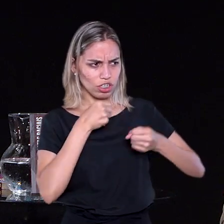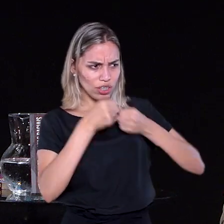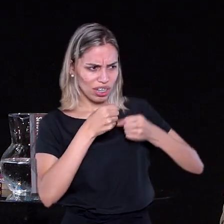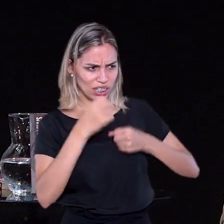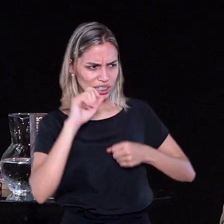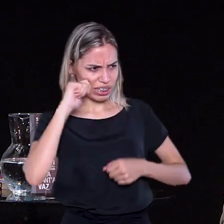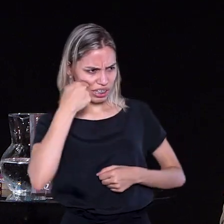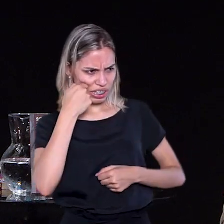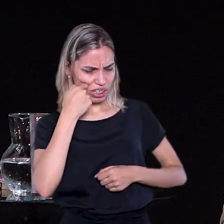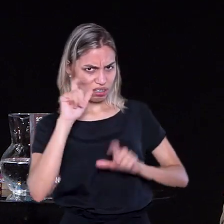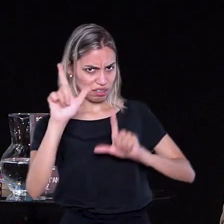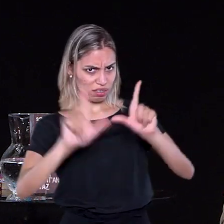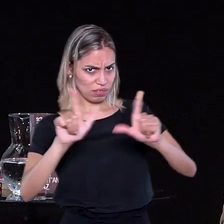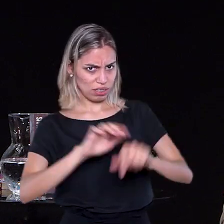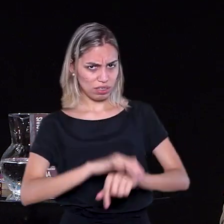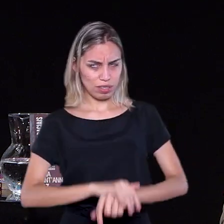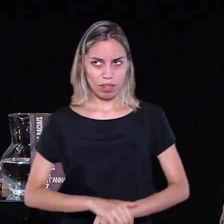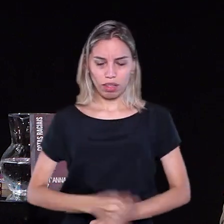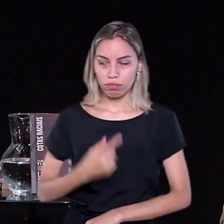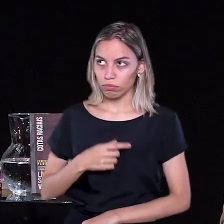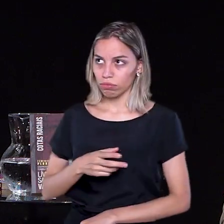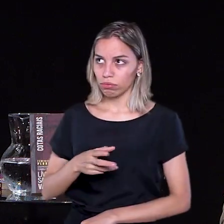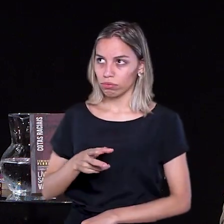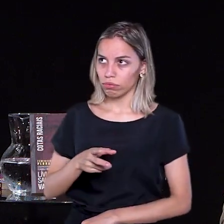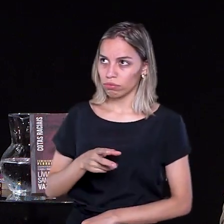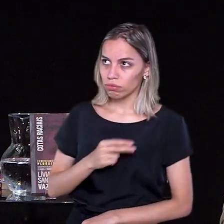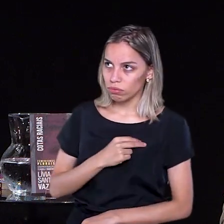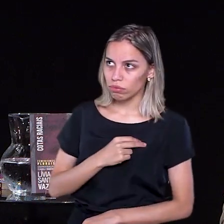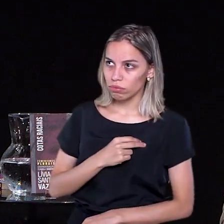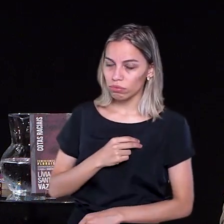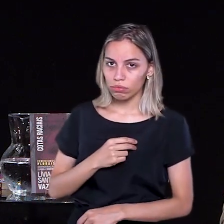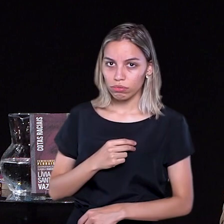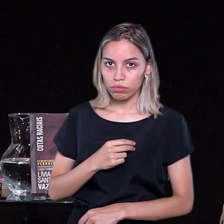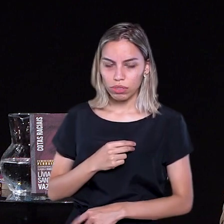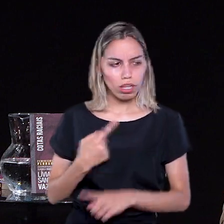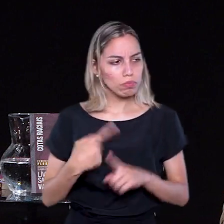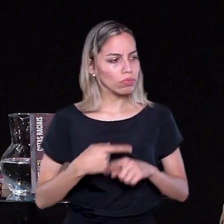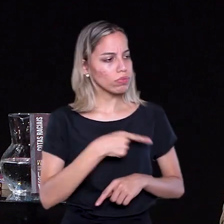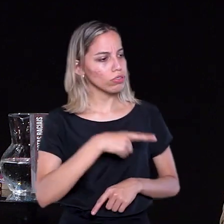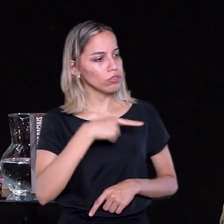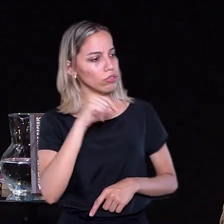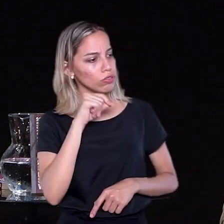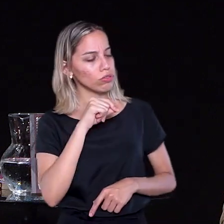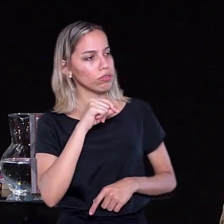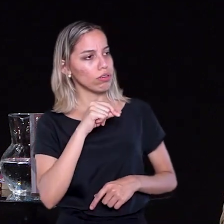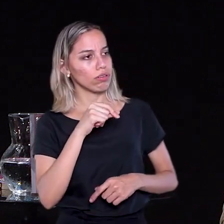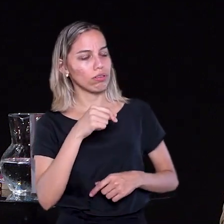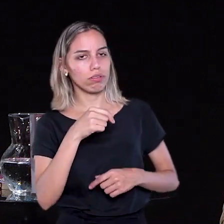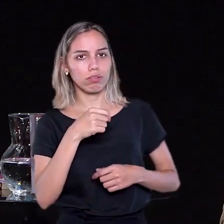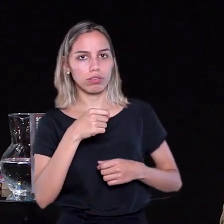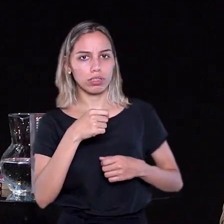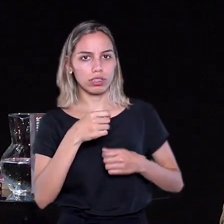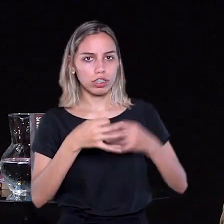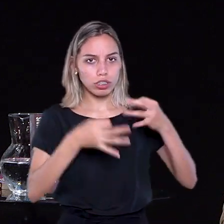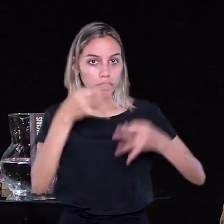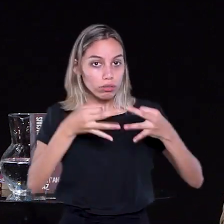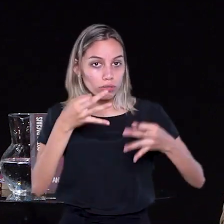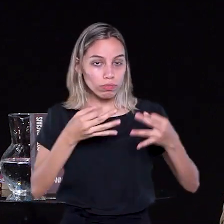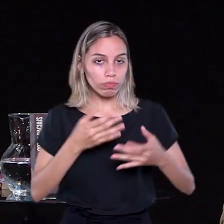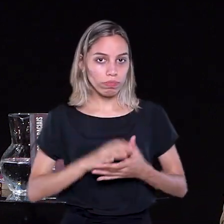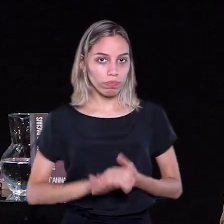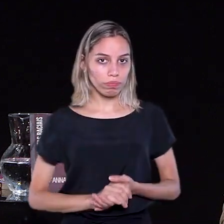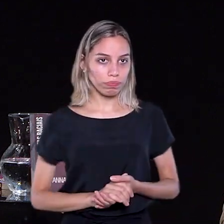Aquilo, para mim, foi um balde de água fria, né? Ele disse assim: por que você não vai para a carreira jurídica? Não que a carreira jurídica seja um